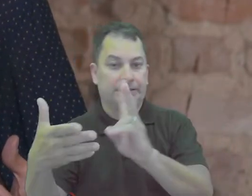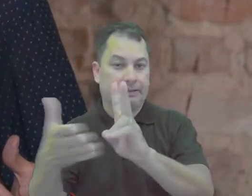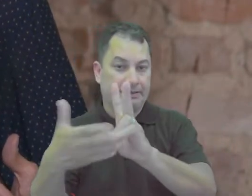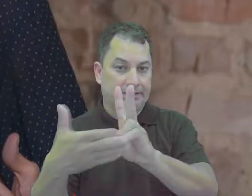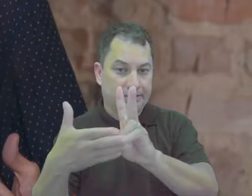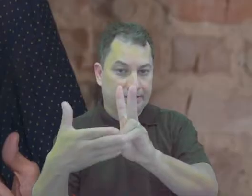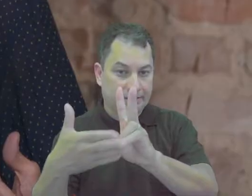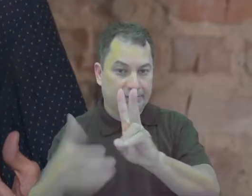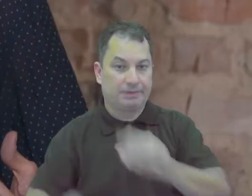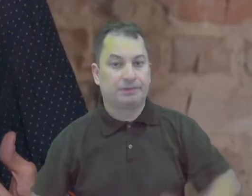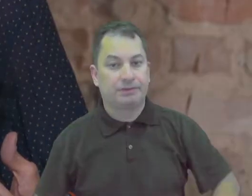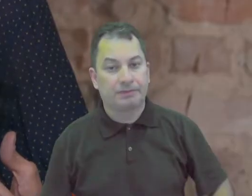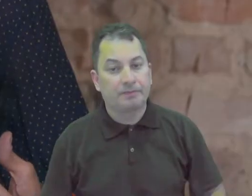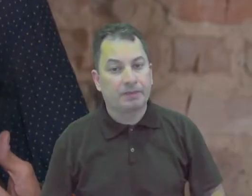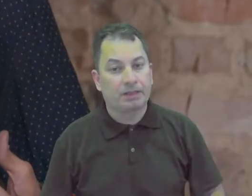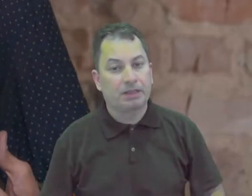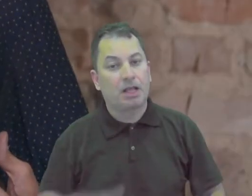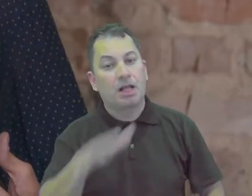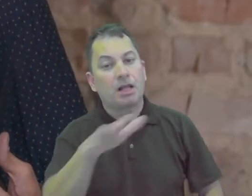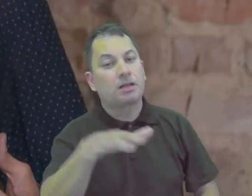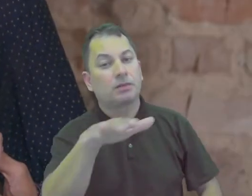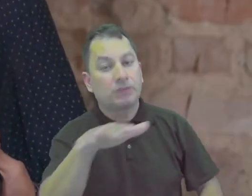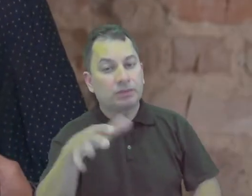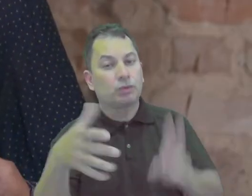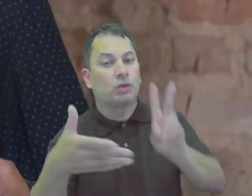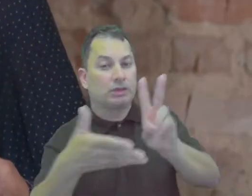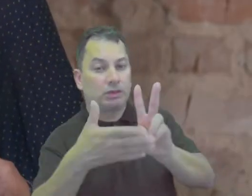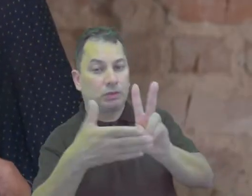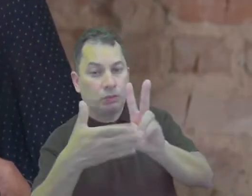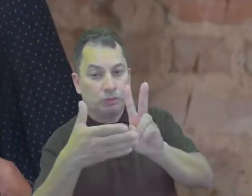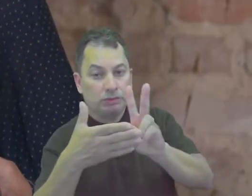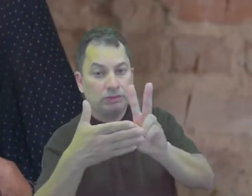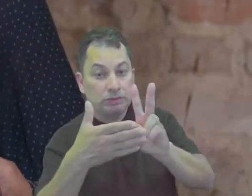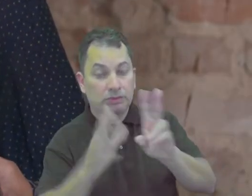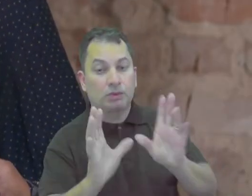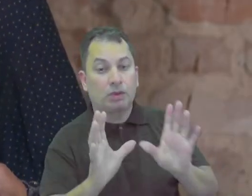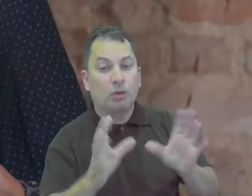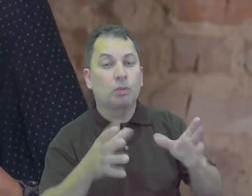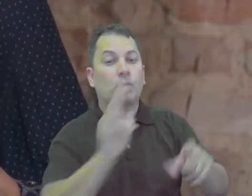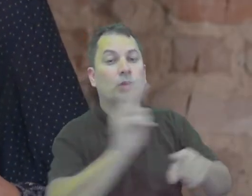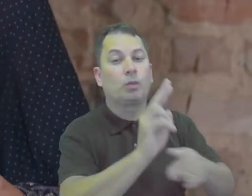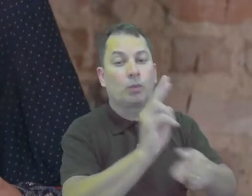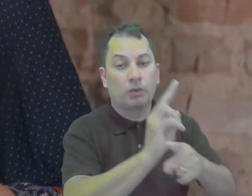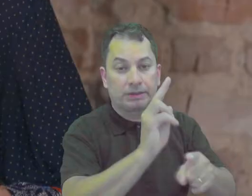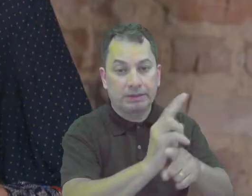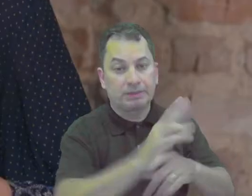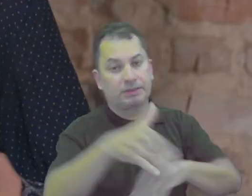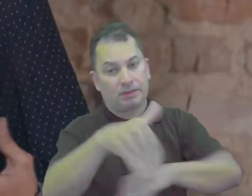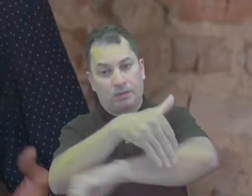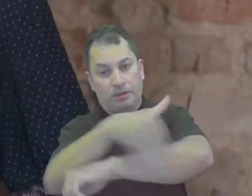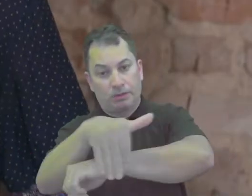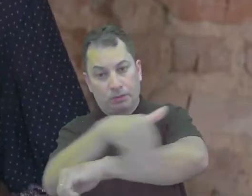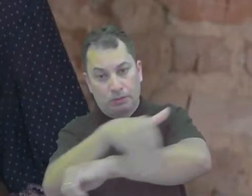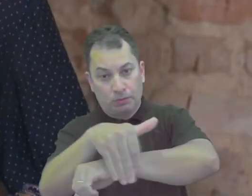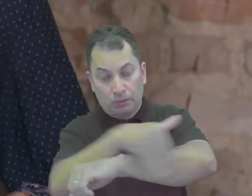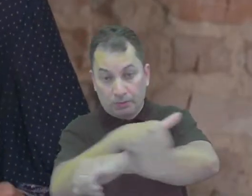indígenas, esses territórios indígenas, aonde estão as unidades de conservação, as rodovias, os grandes